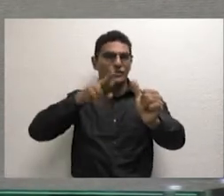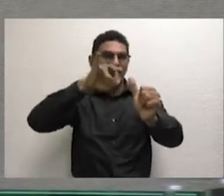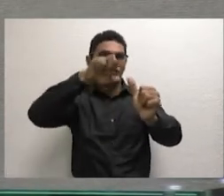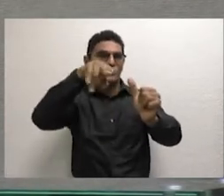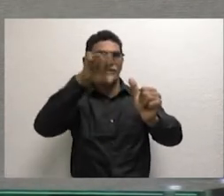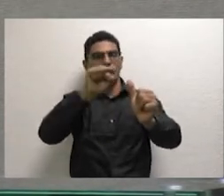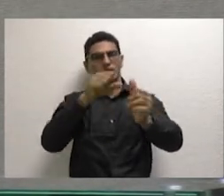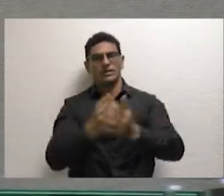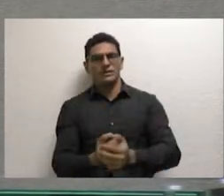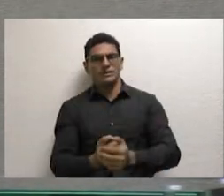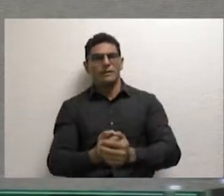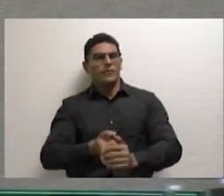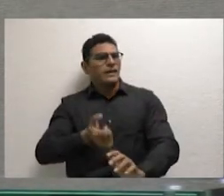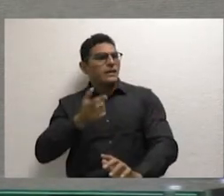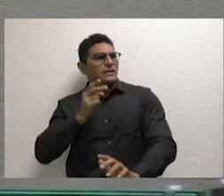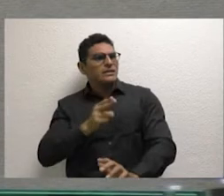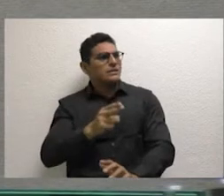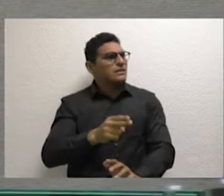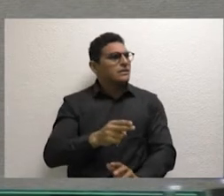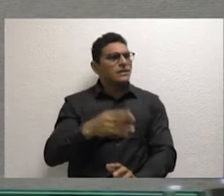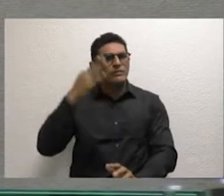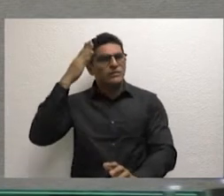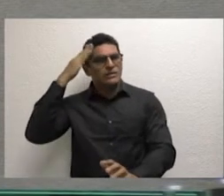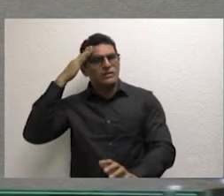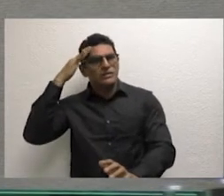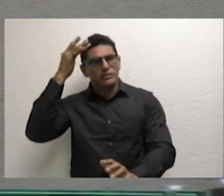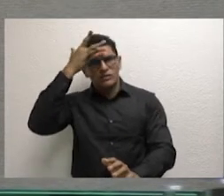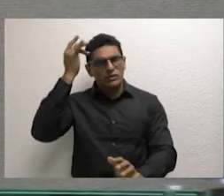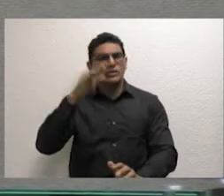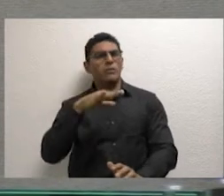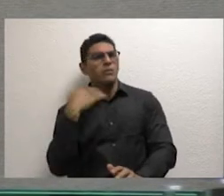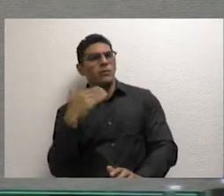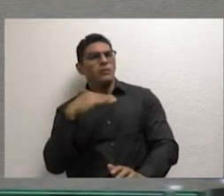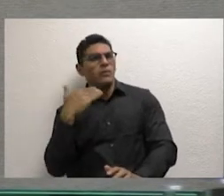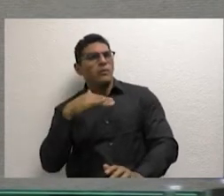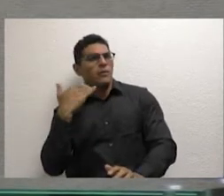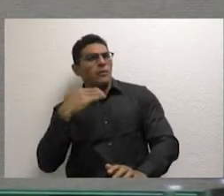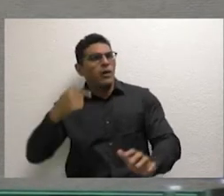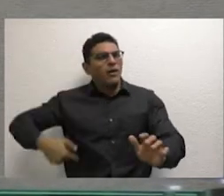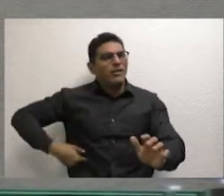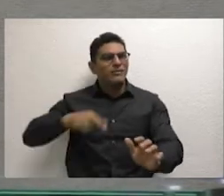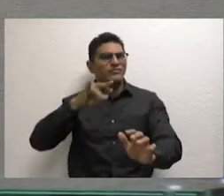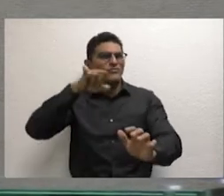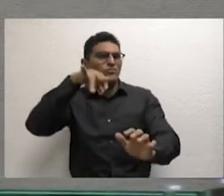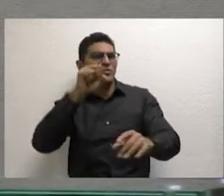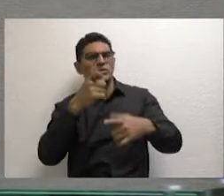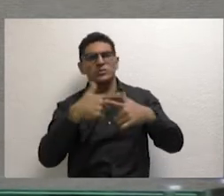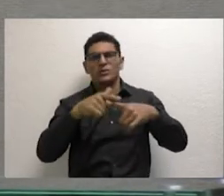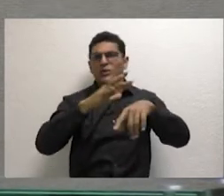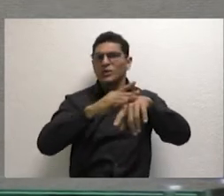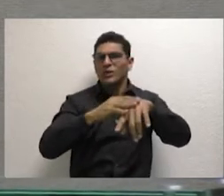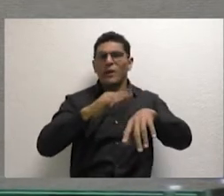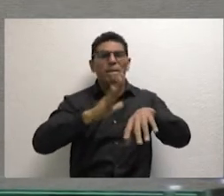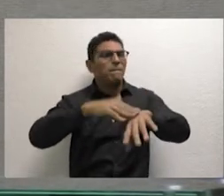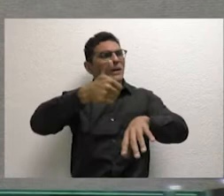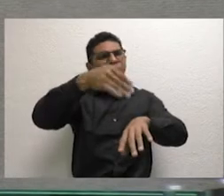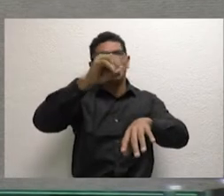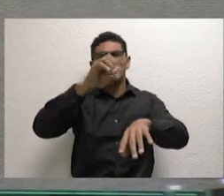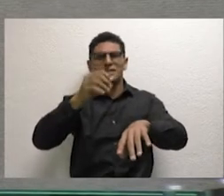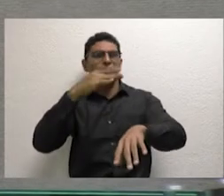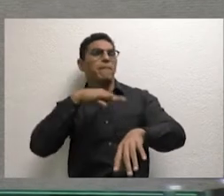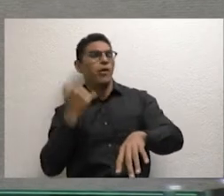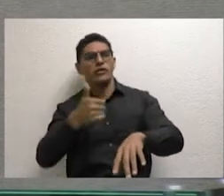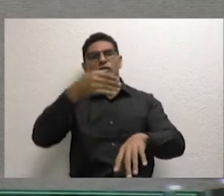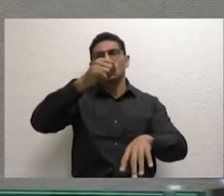notícia de mortes de pessoas de renais crônicos em 2016 foram mais de 100 mortes em